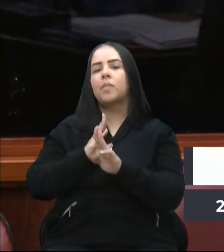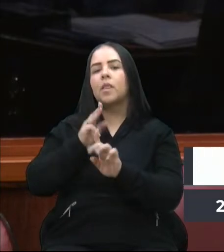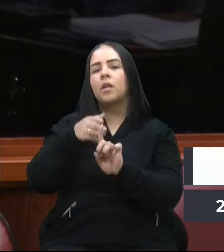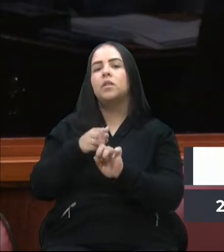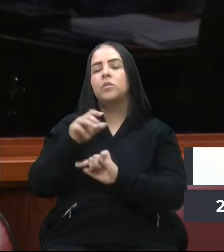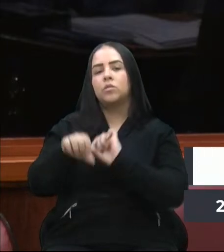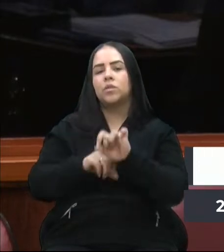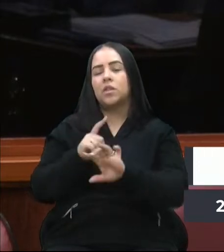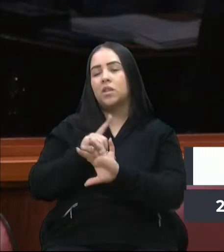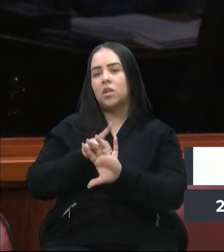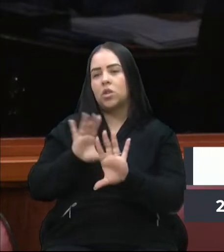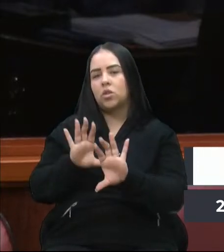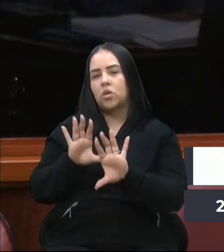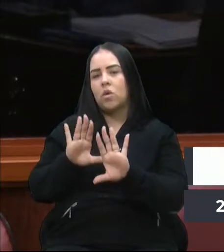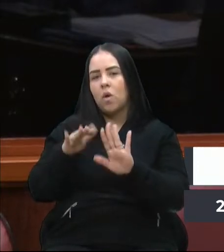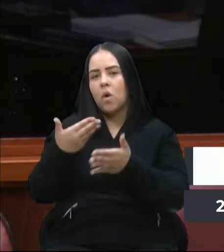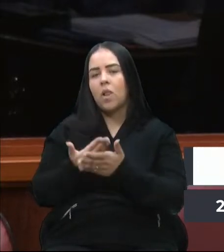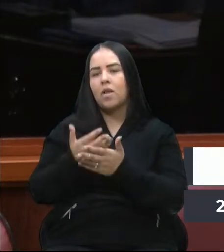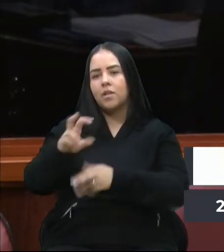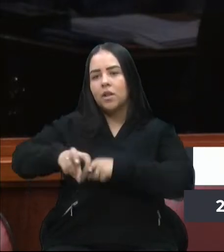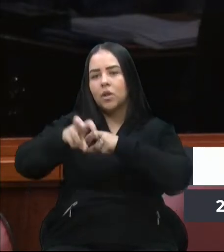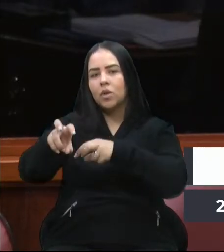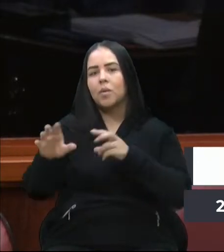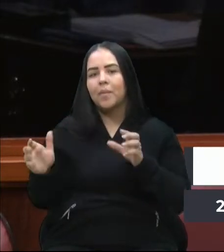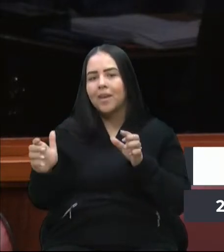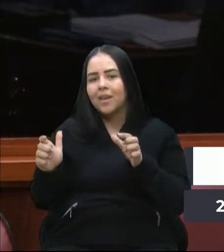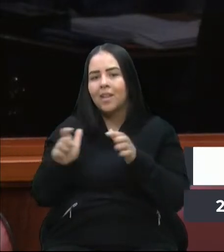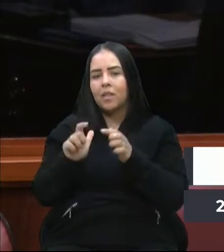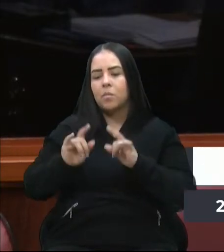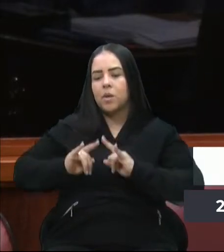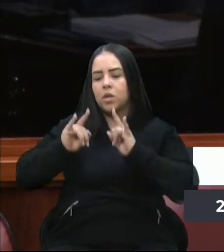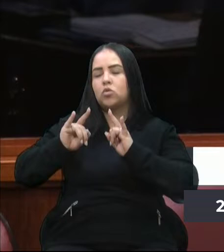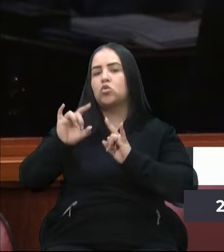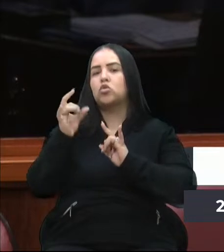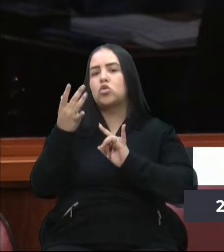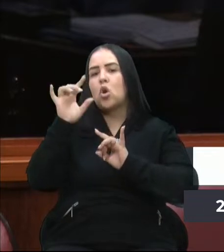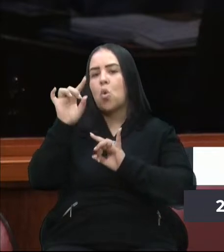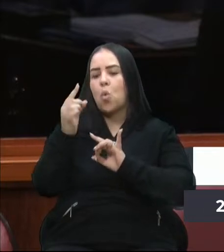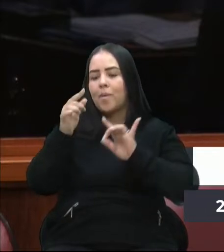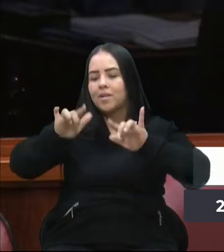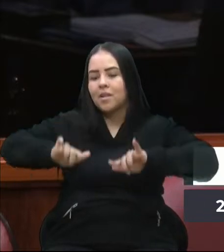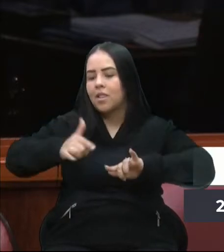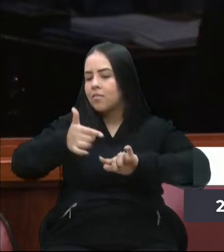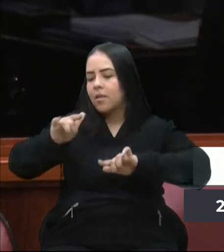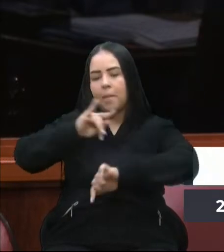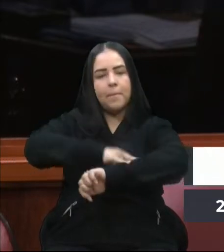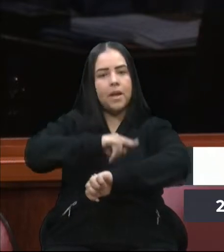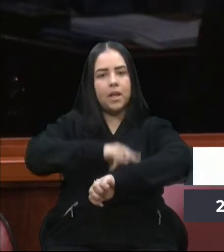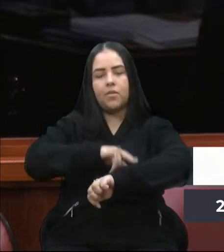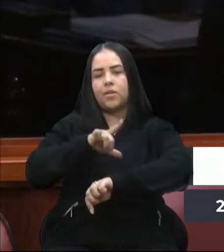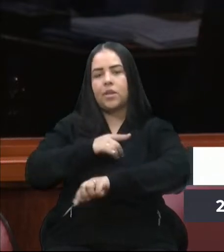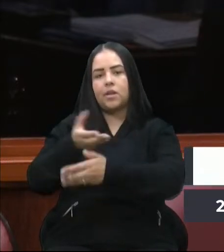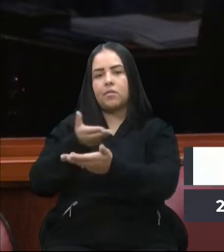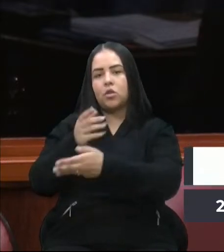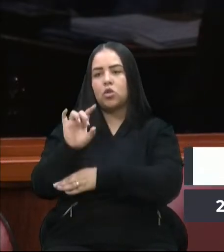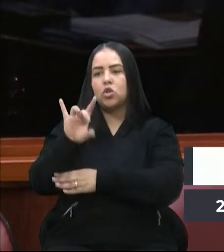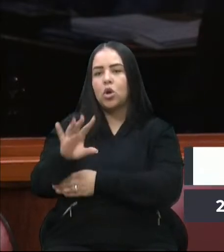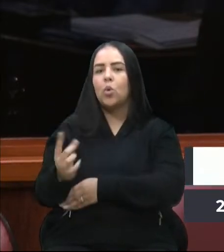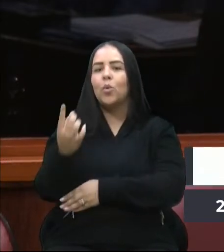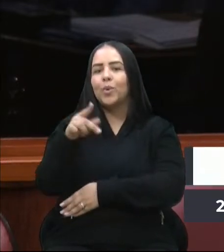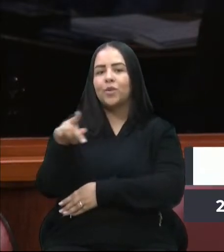muito pequena. Funcionava em um prédio de madeira com apenas uma sala de aula, sem banheiro, e era atendida por um único